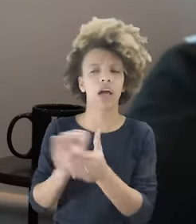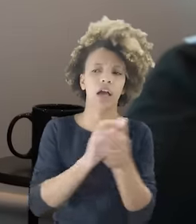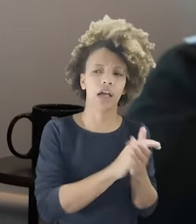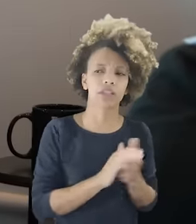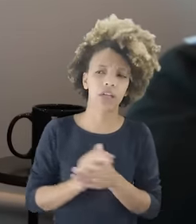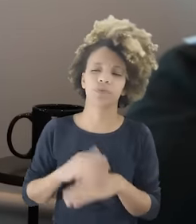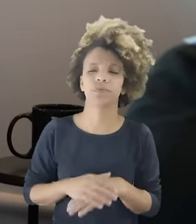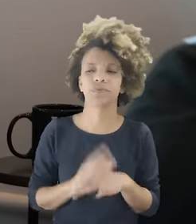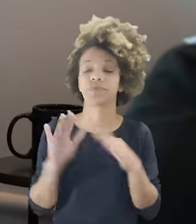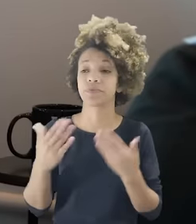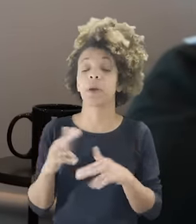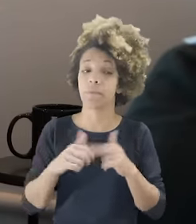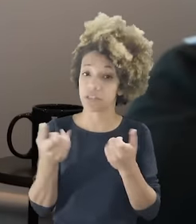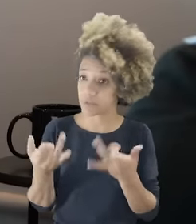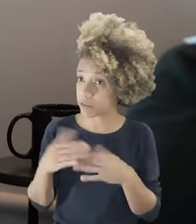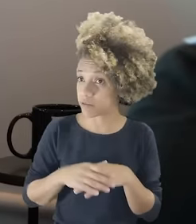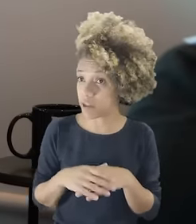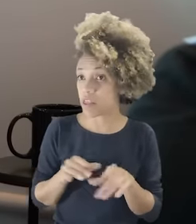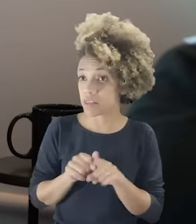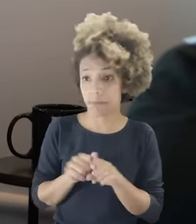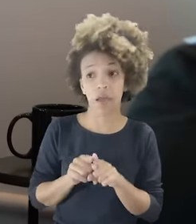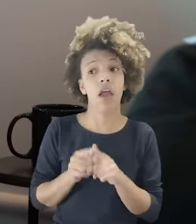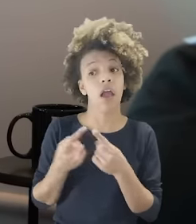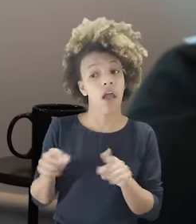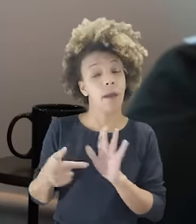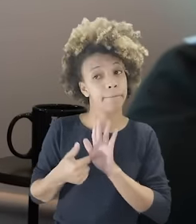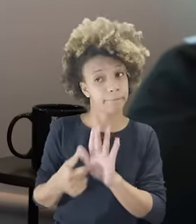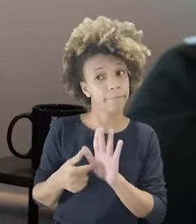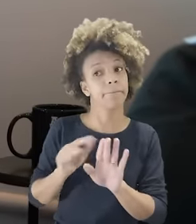Então acho que o casal por isso que eu falo da música